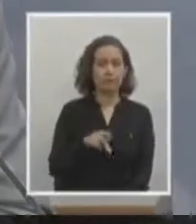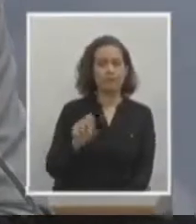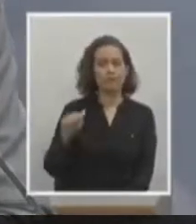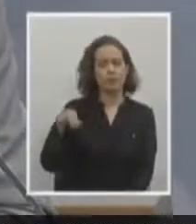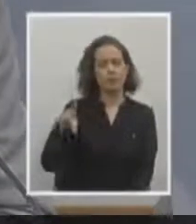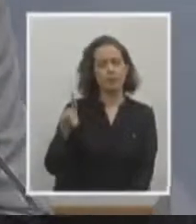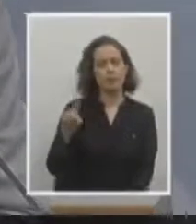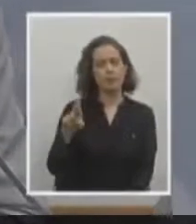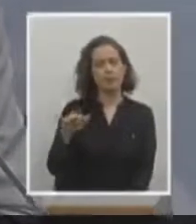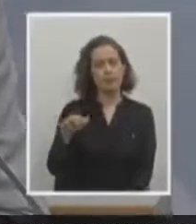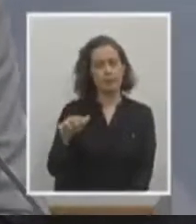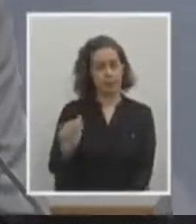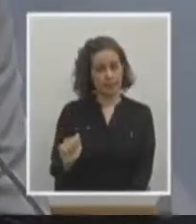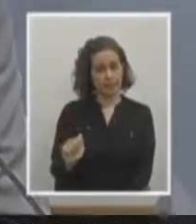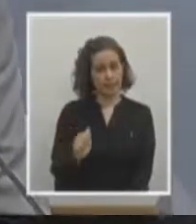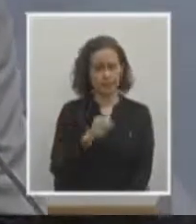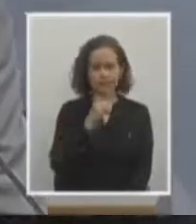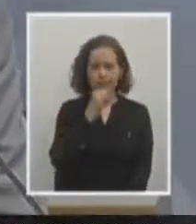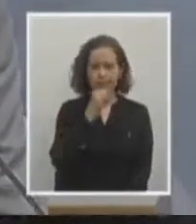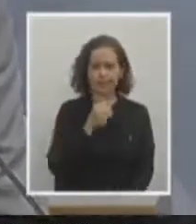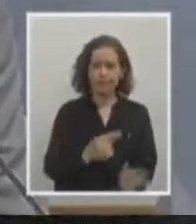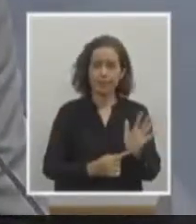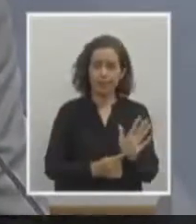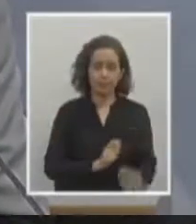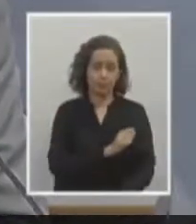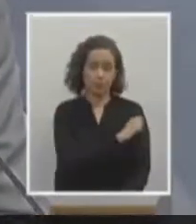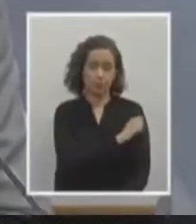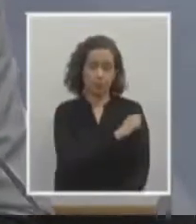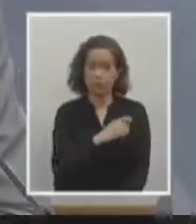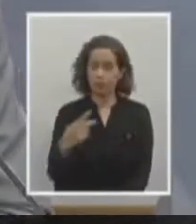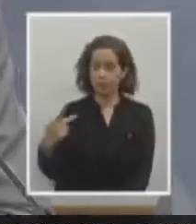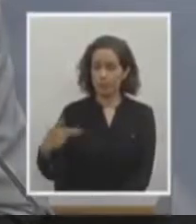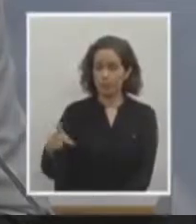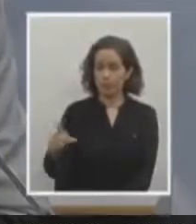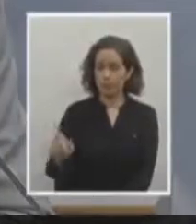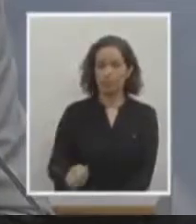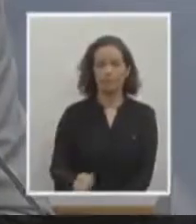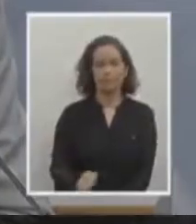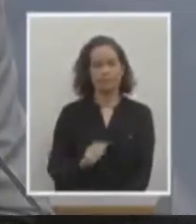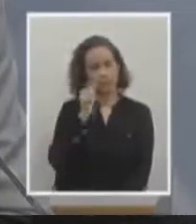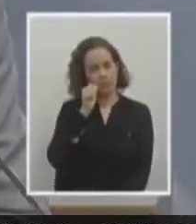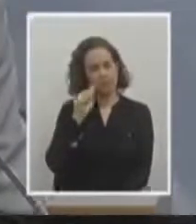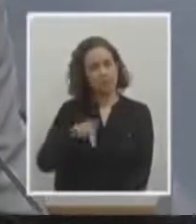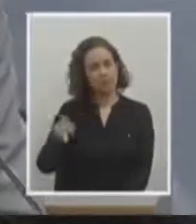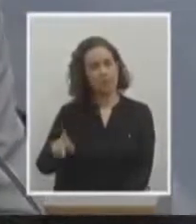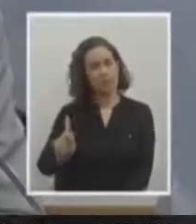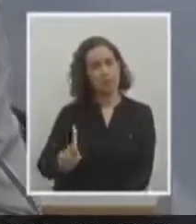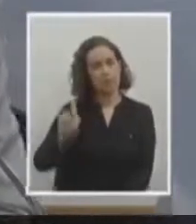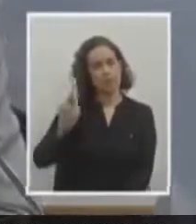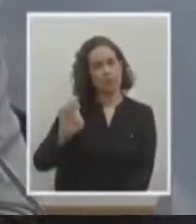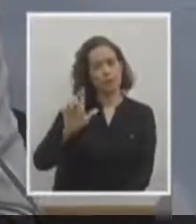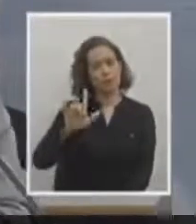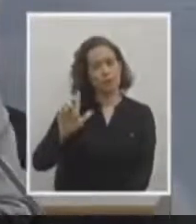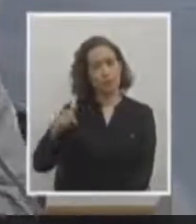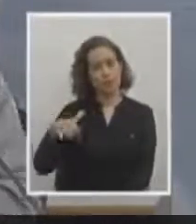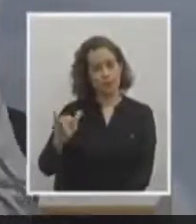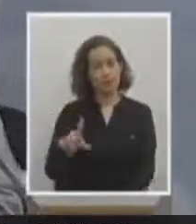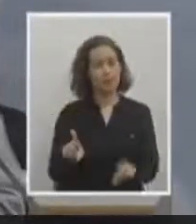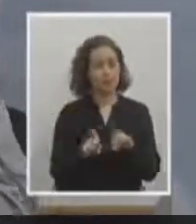Andréia citou um exemplo de um aluno dela, a professora Kelly também. A